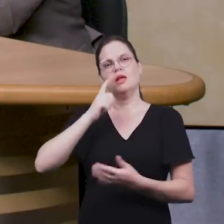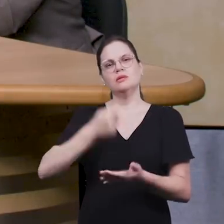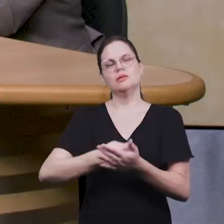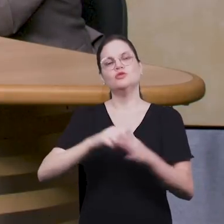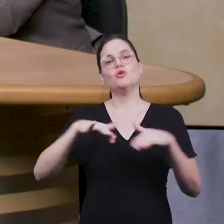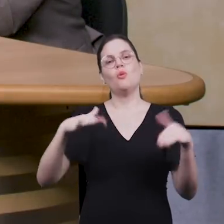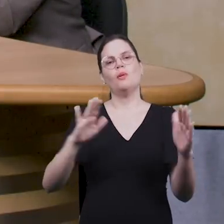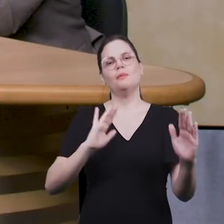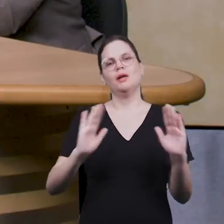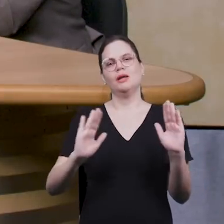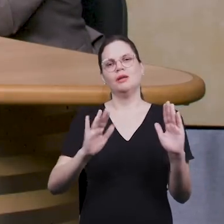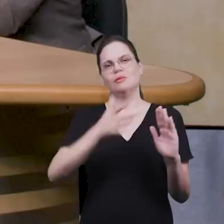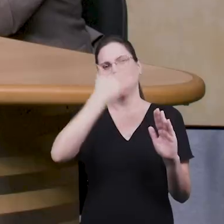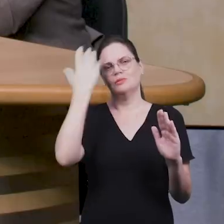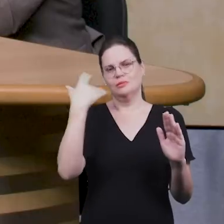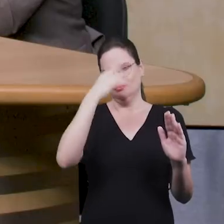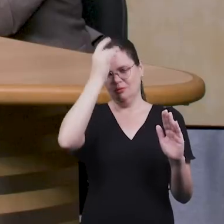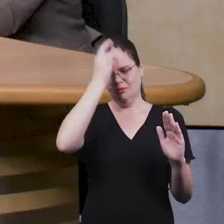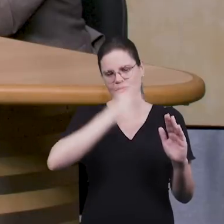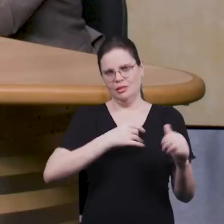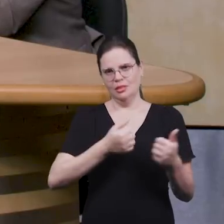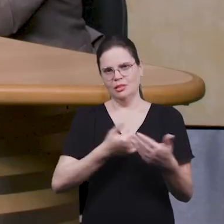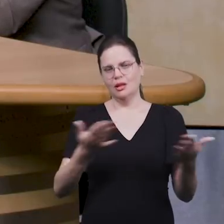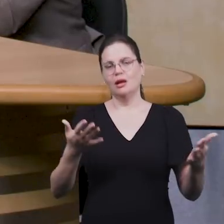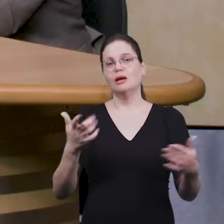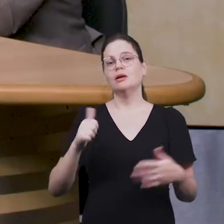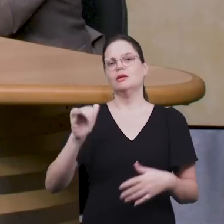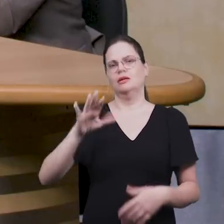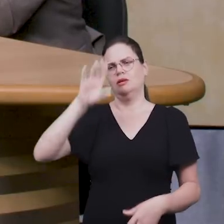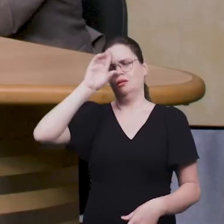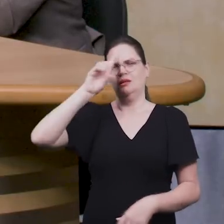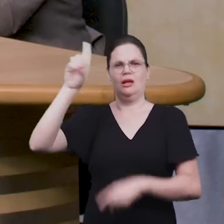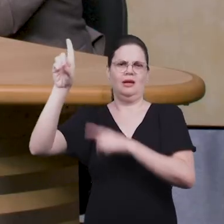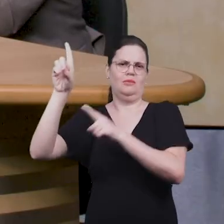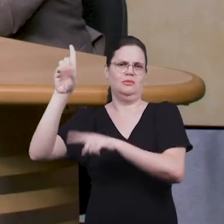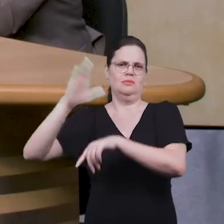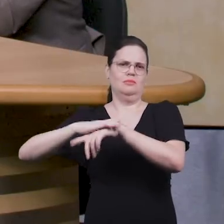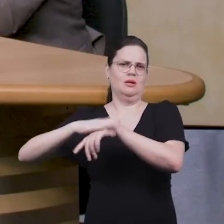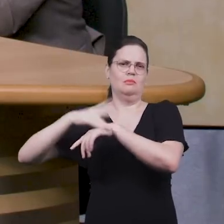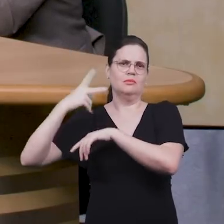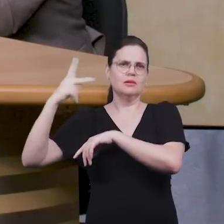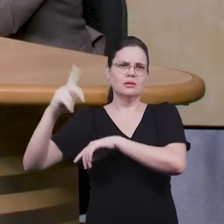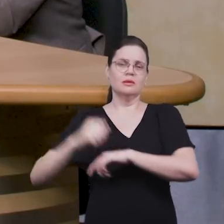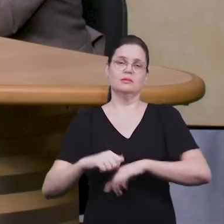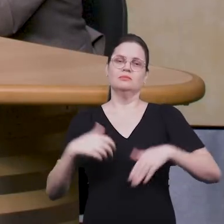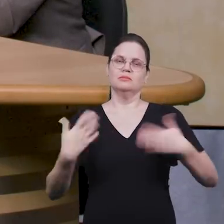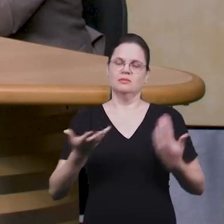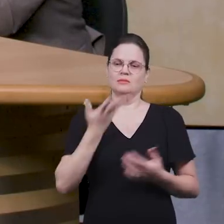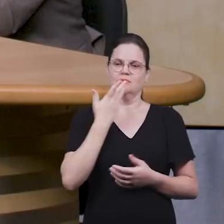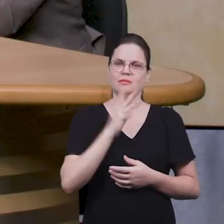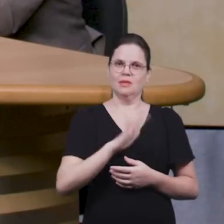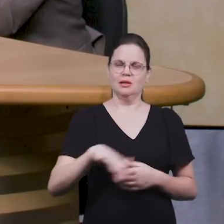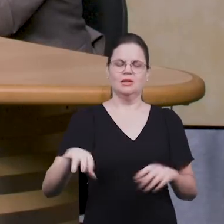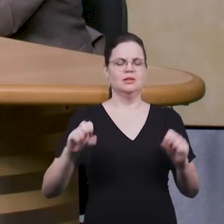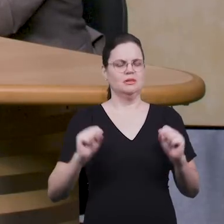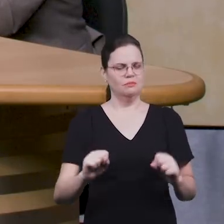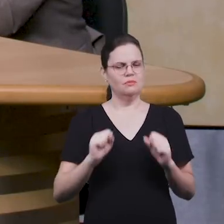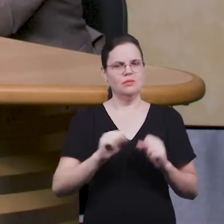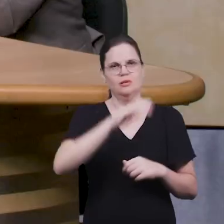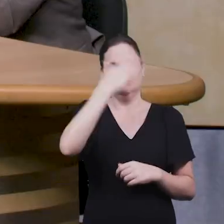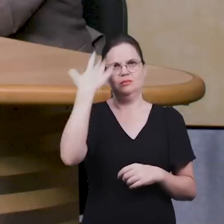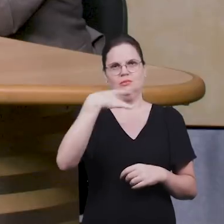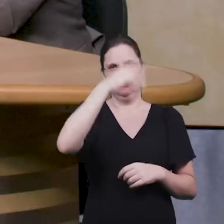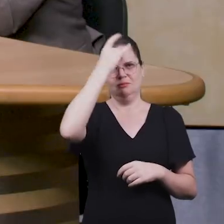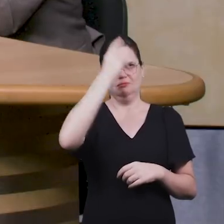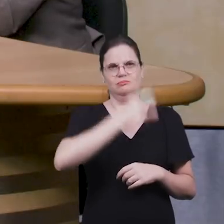quer, como e quando ele quer, onde ele quer. Então, a criança, sim, pode ser batizada